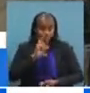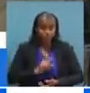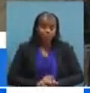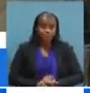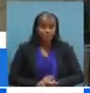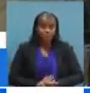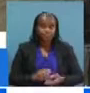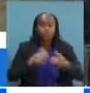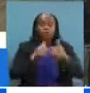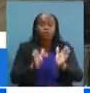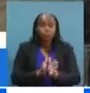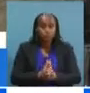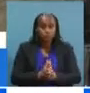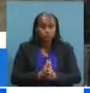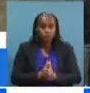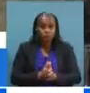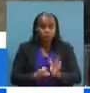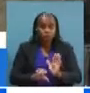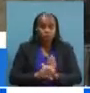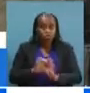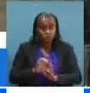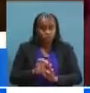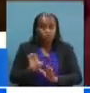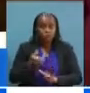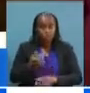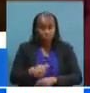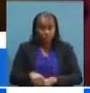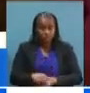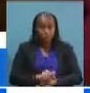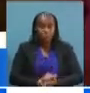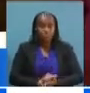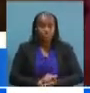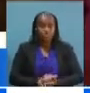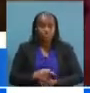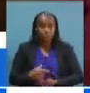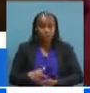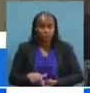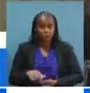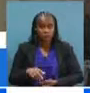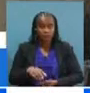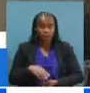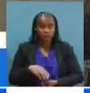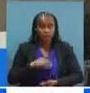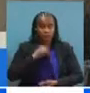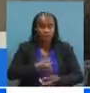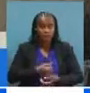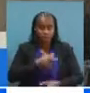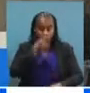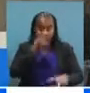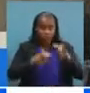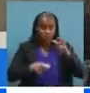com todos os meios à nossa disposição pelas devidas promotoras significam